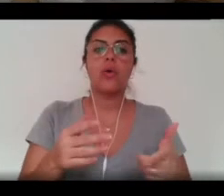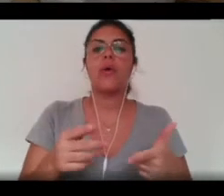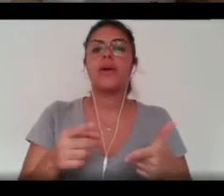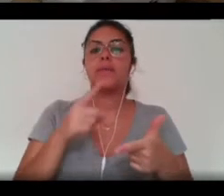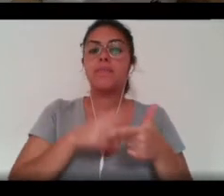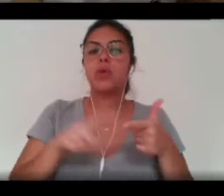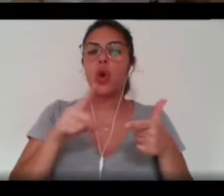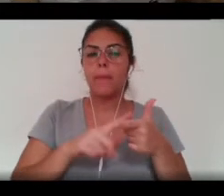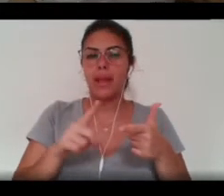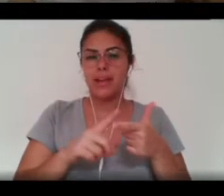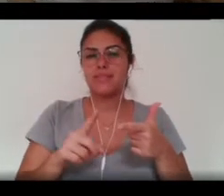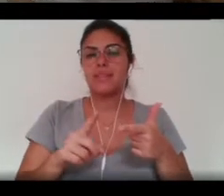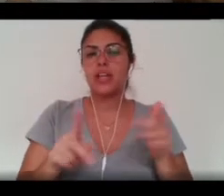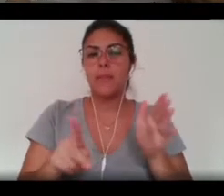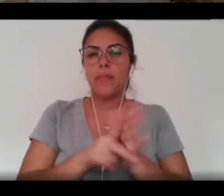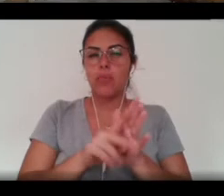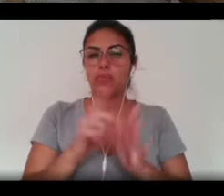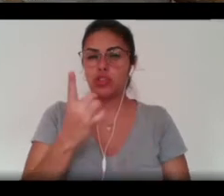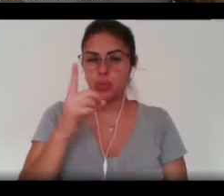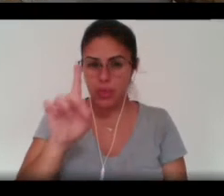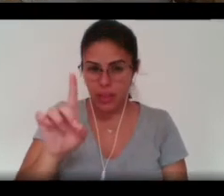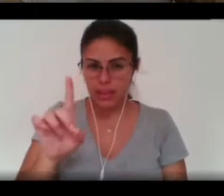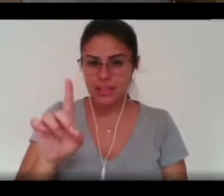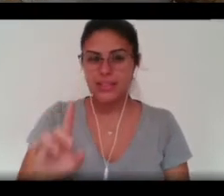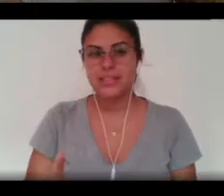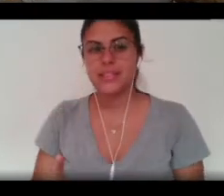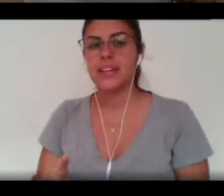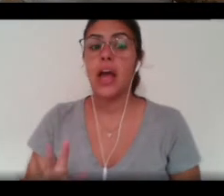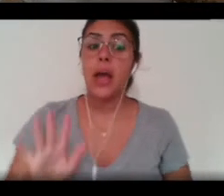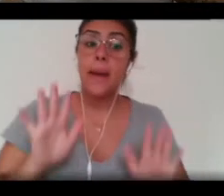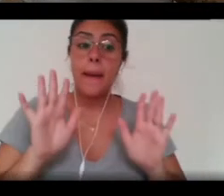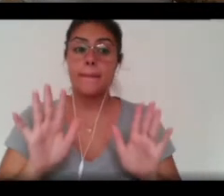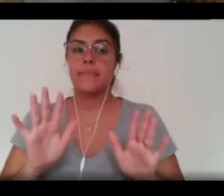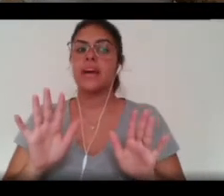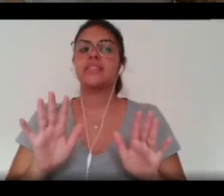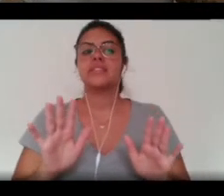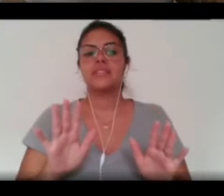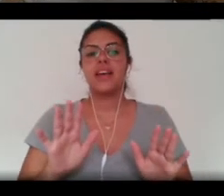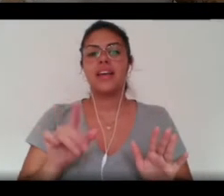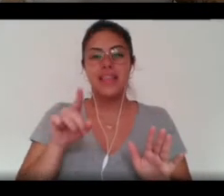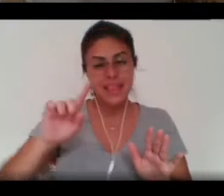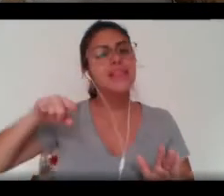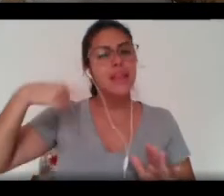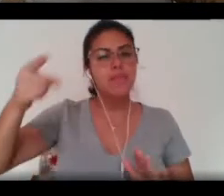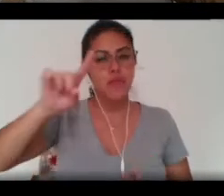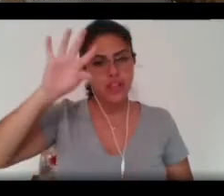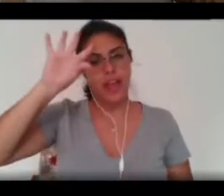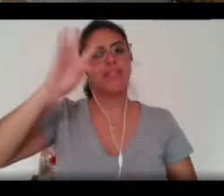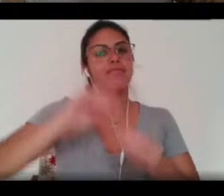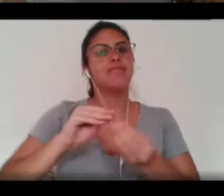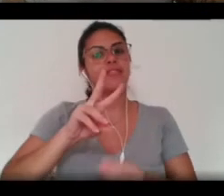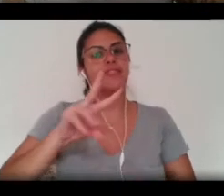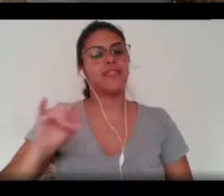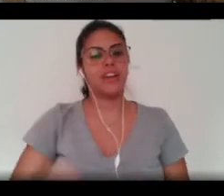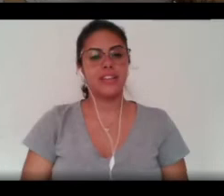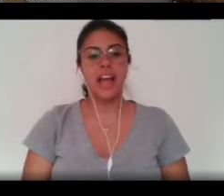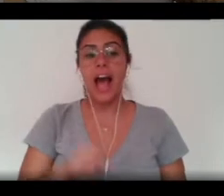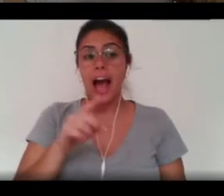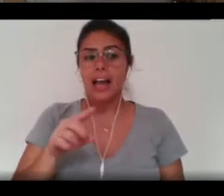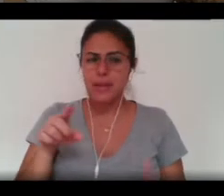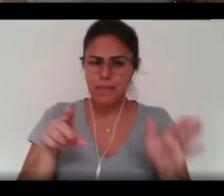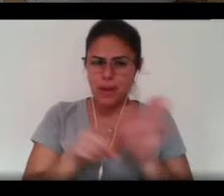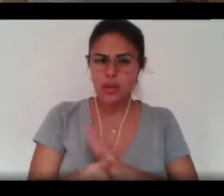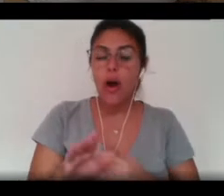unidimensionais, mas mais para frente vai fazer. Aqui na letra C, ele perguntou a velocidade do saco de